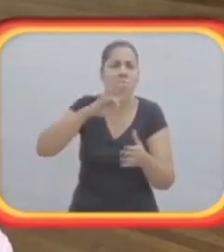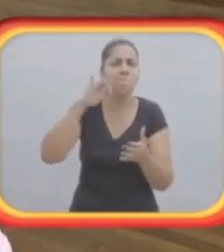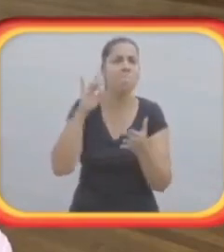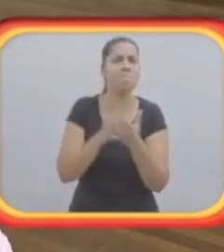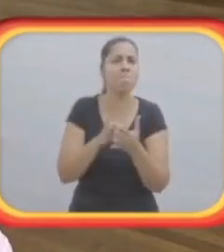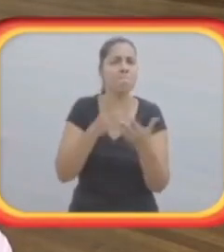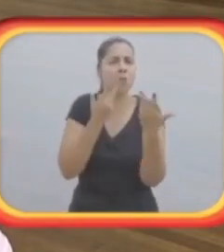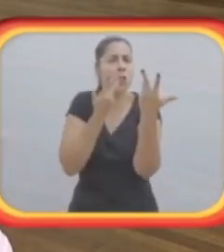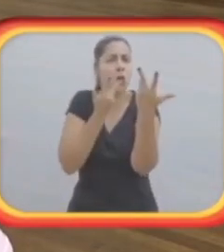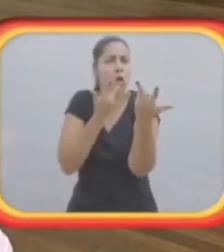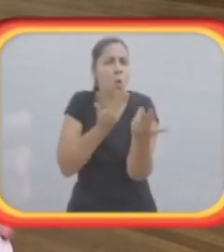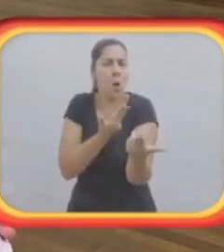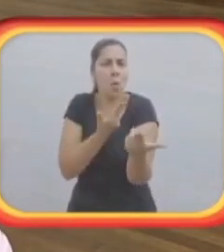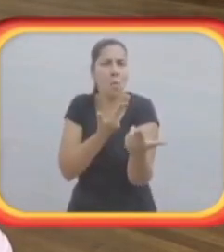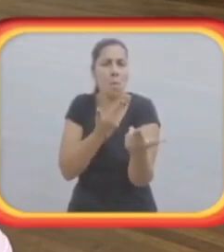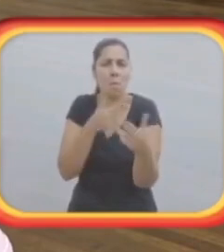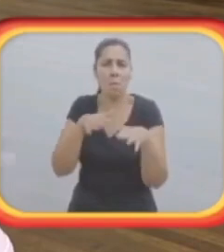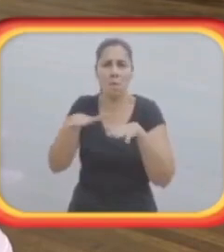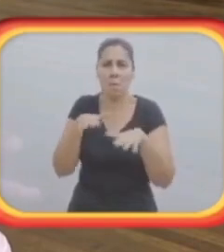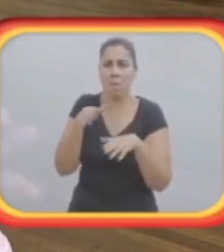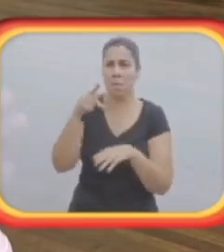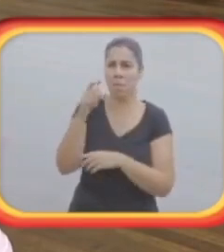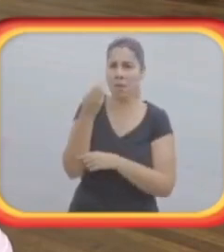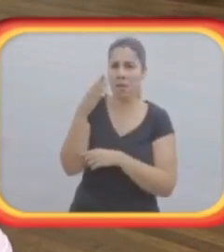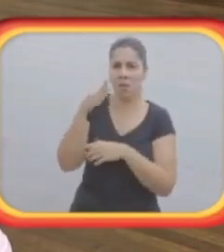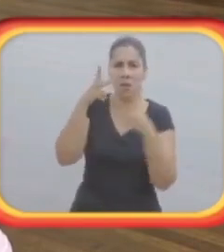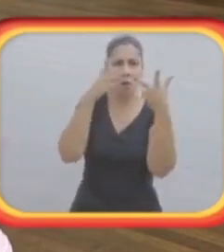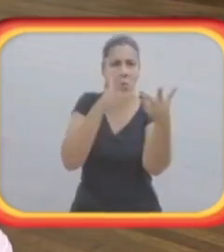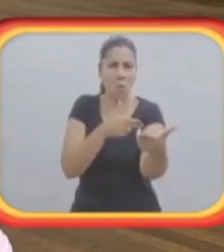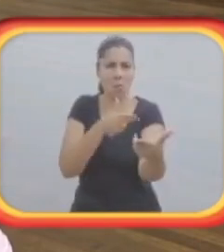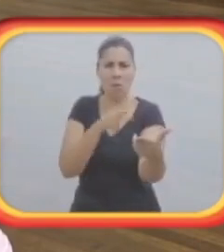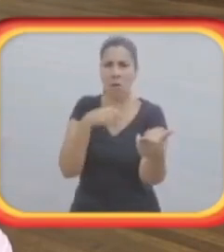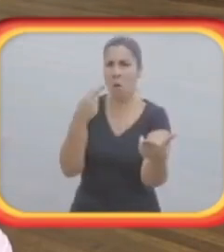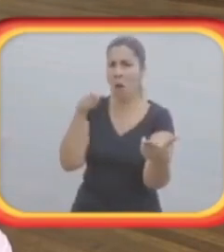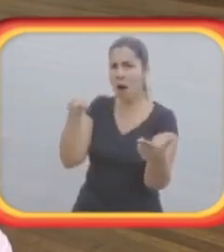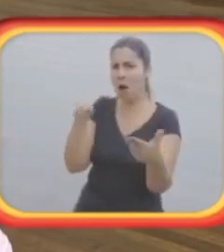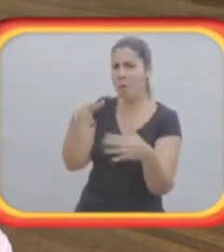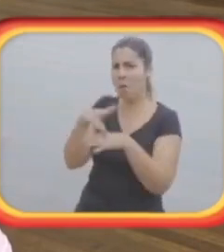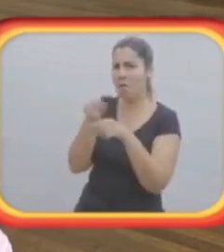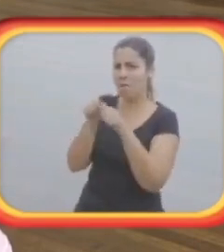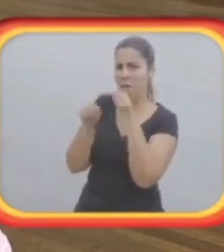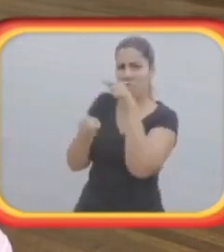esses movimentos de uma outra forma que todos possam